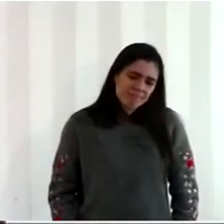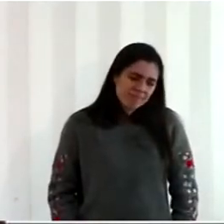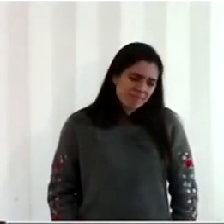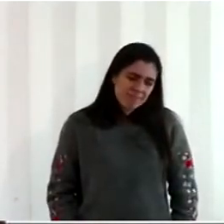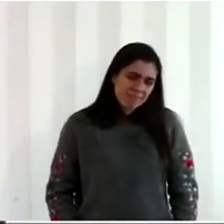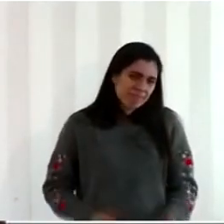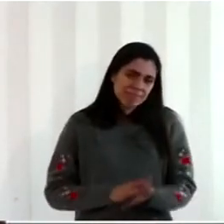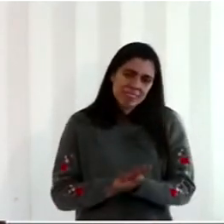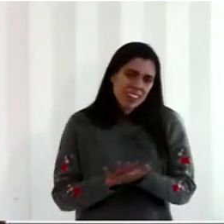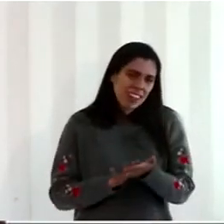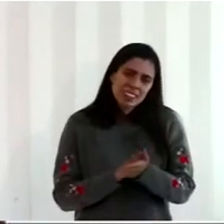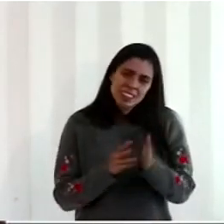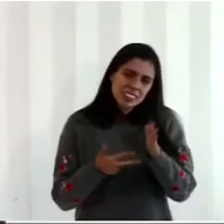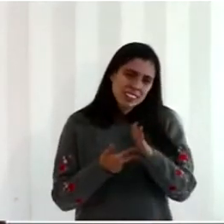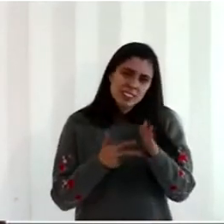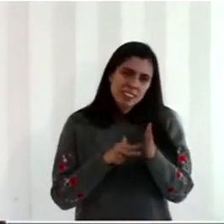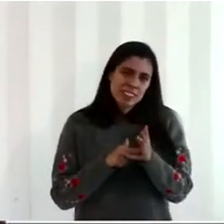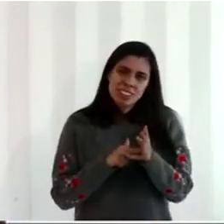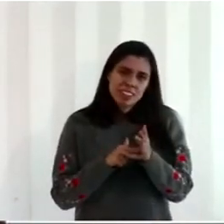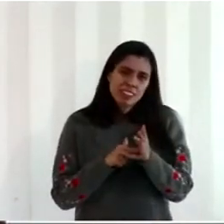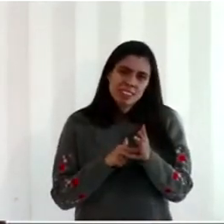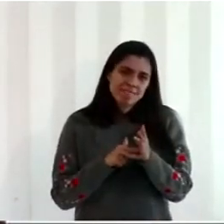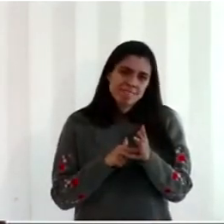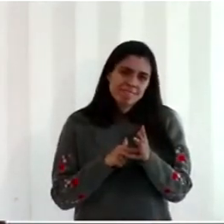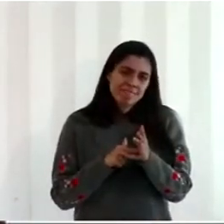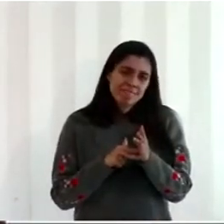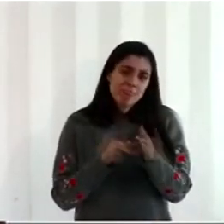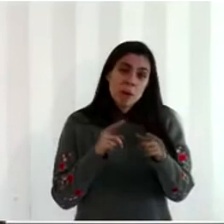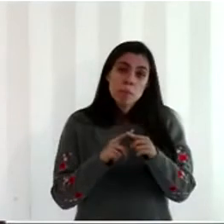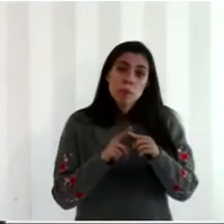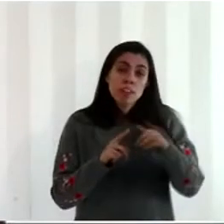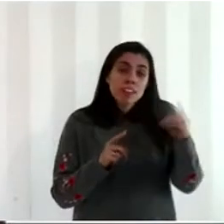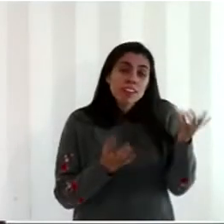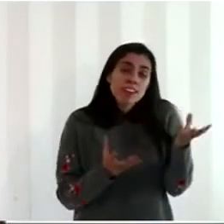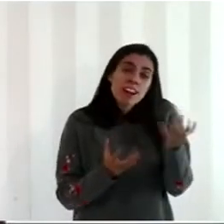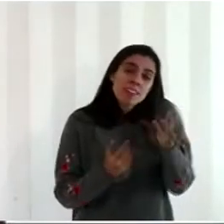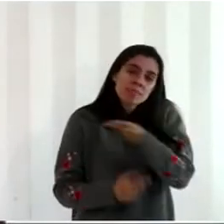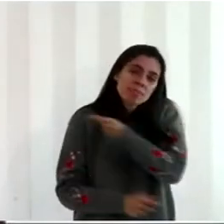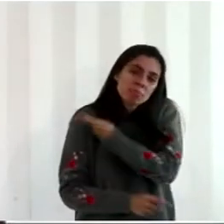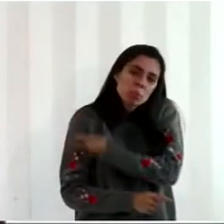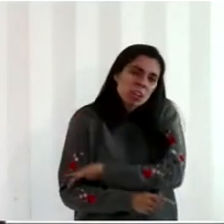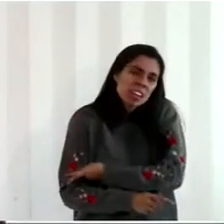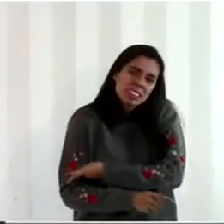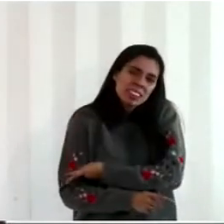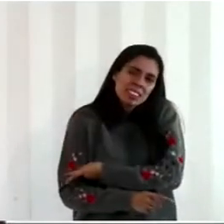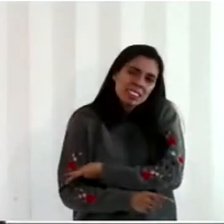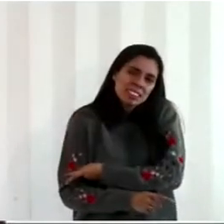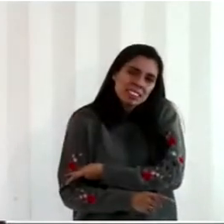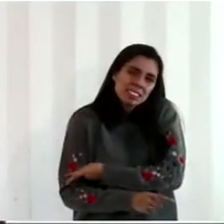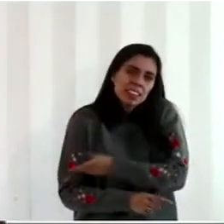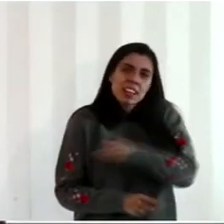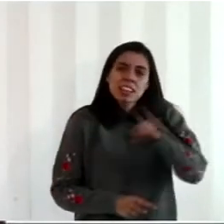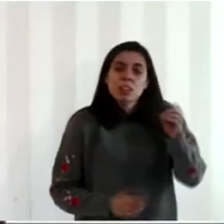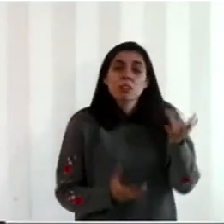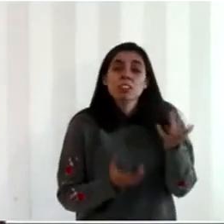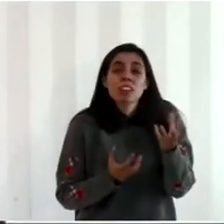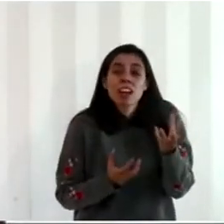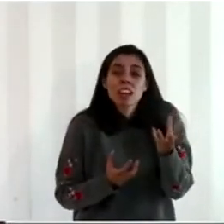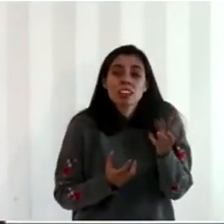Por isso que o Senhor falou de forma tão dura para eles, e está falando para nós de forma dura também nessa noite, santidade e obediência.